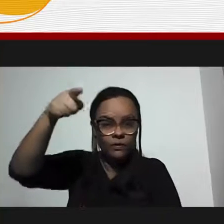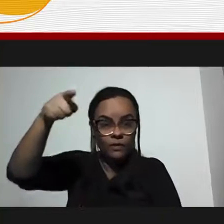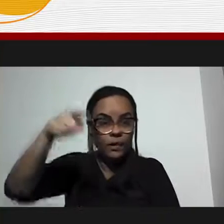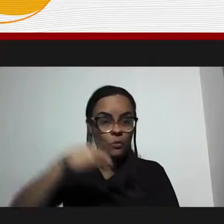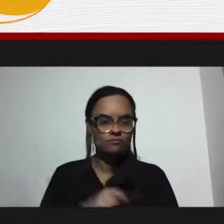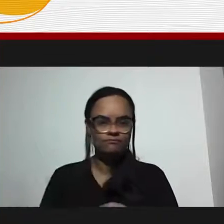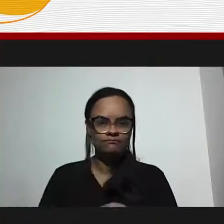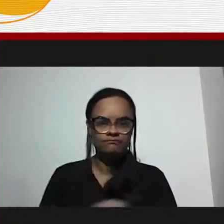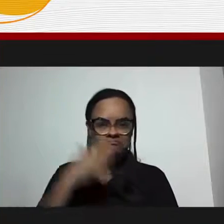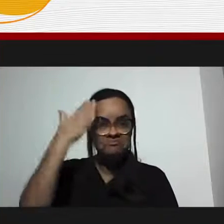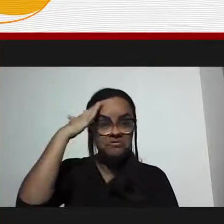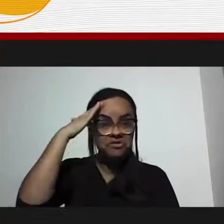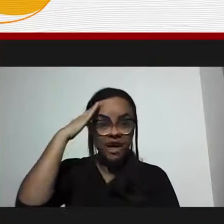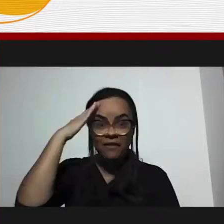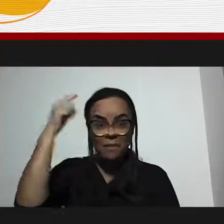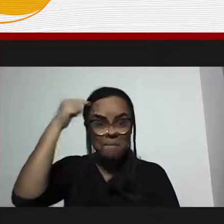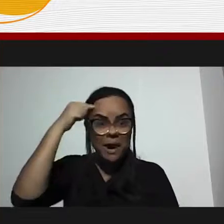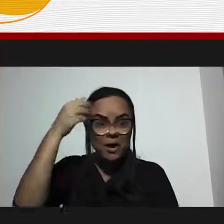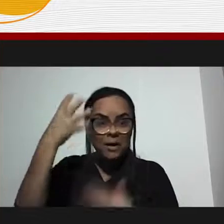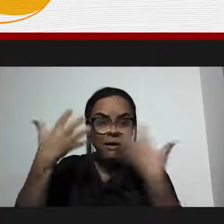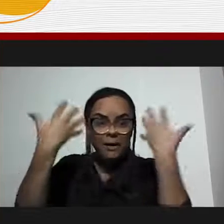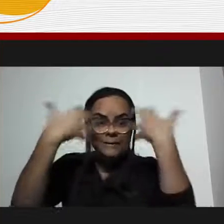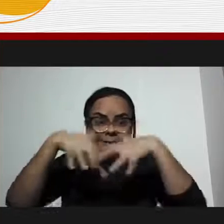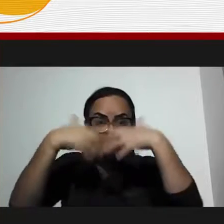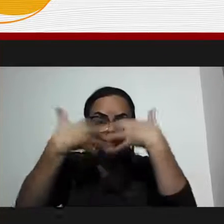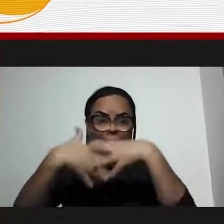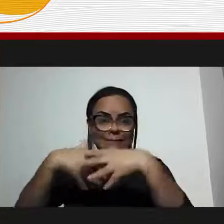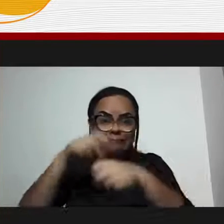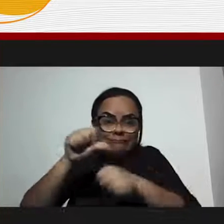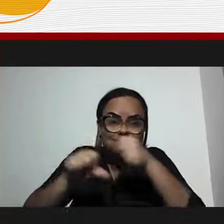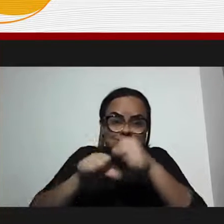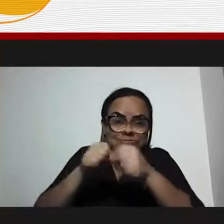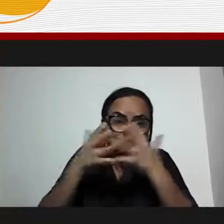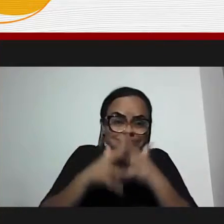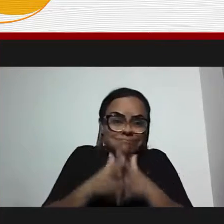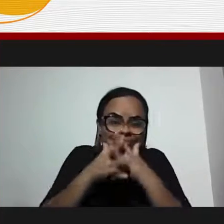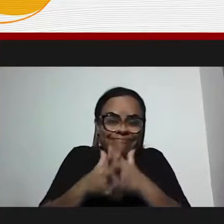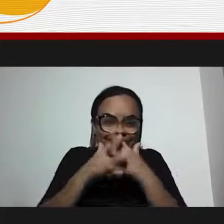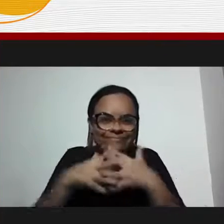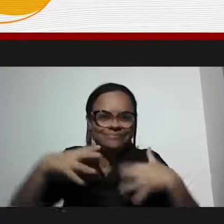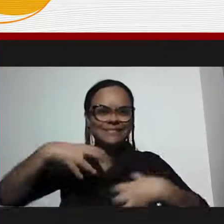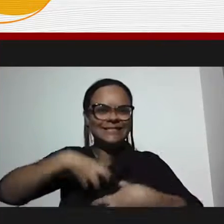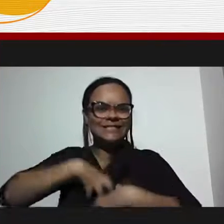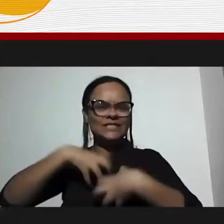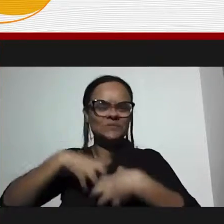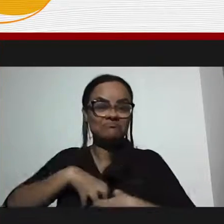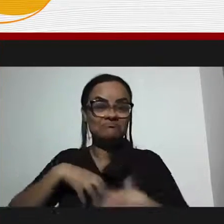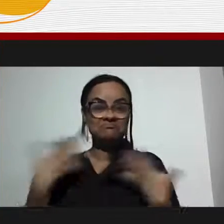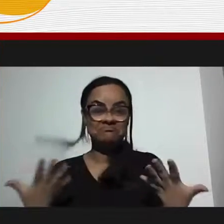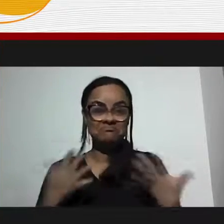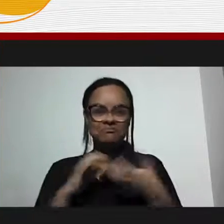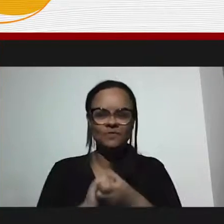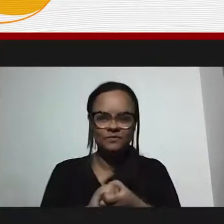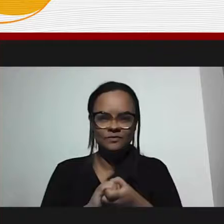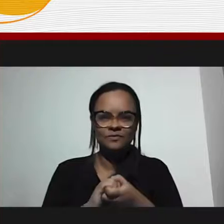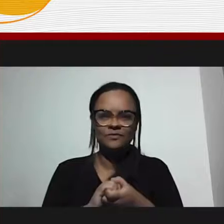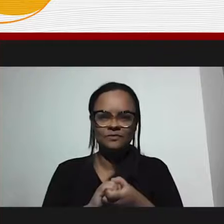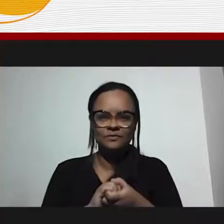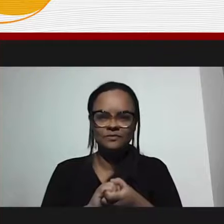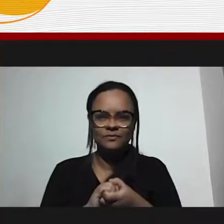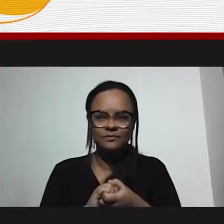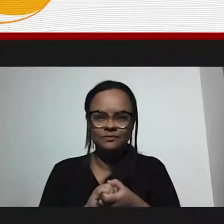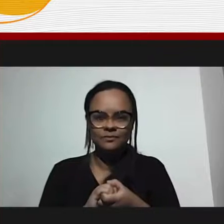Eu não sabia o que eu pensava. Era uma mistura de sentimentos, até mesmo porque eu estava